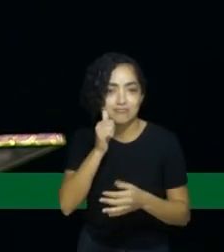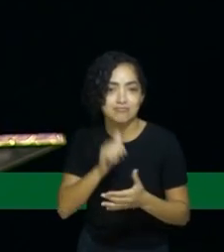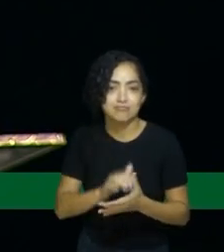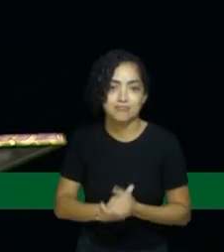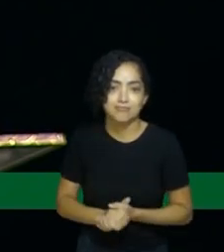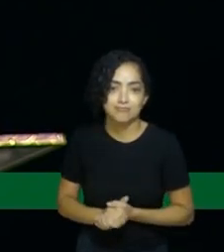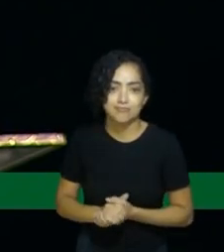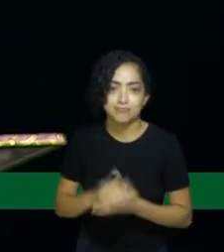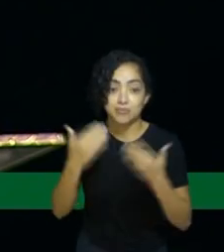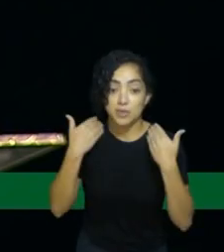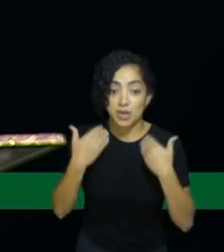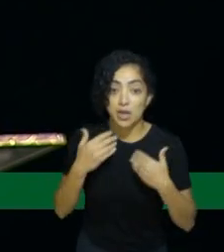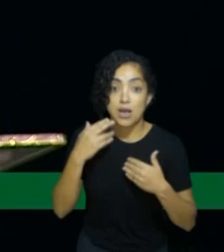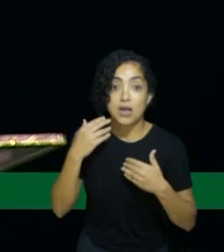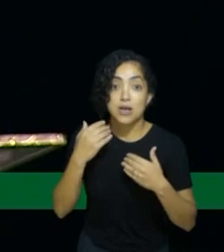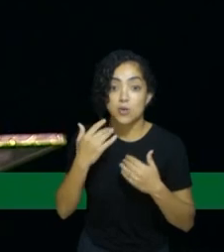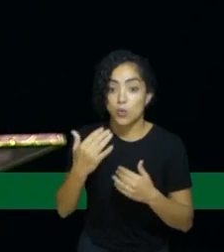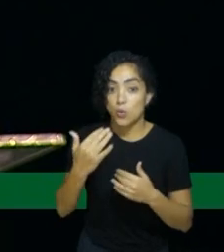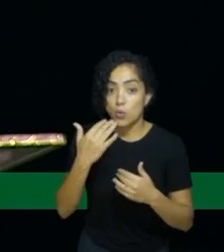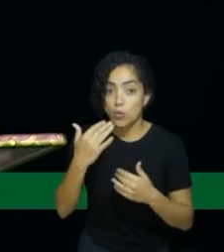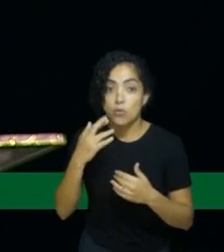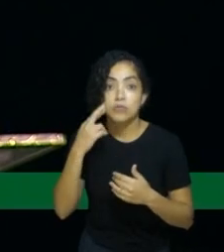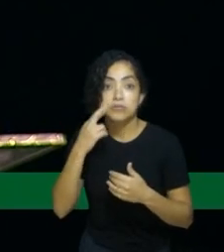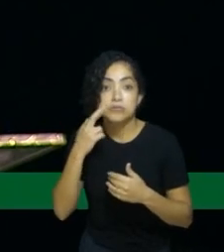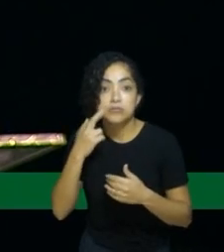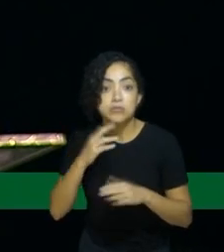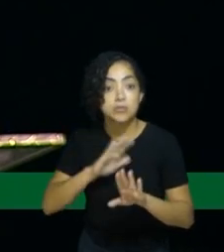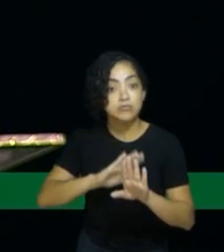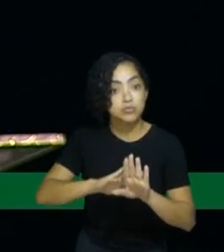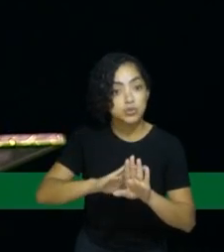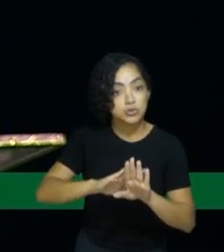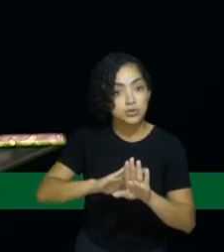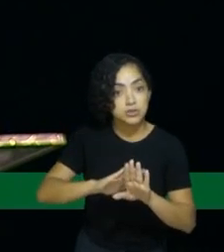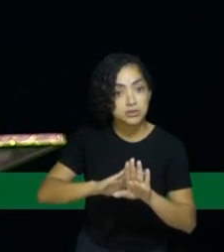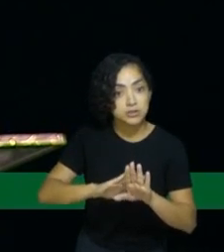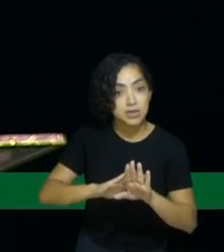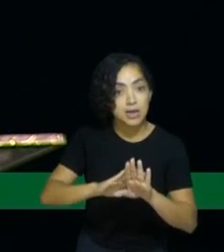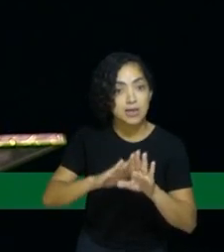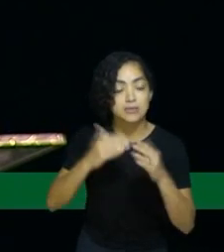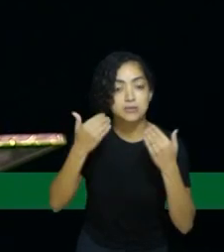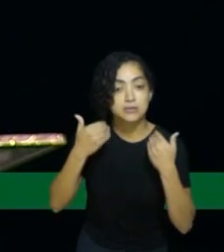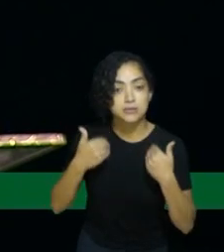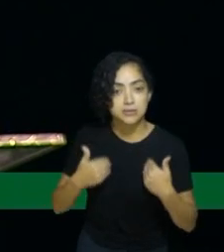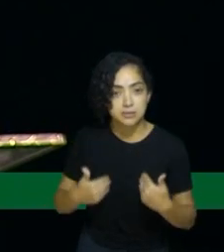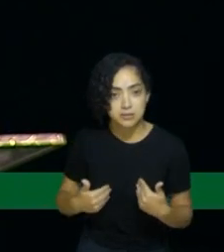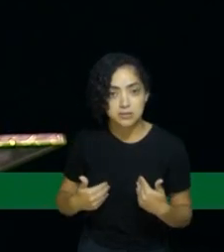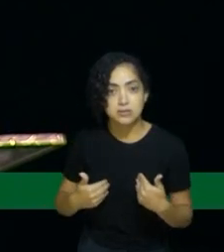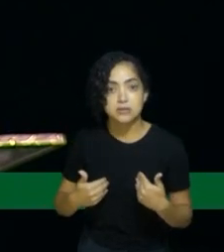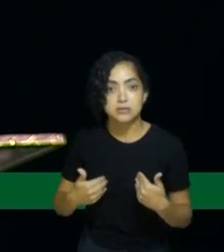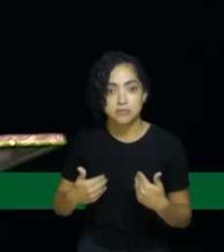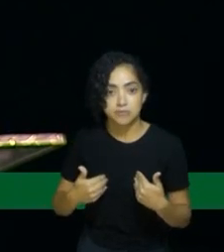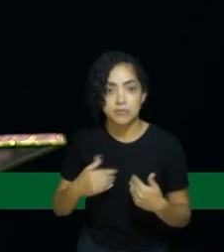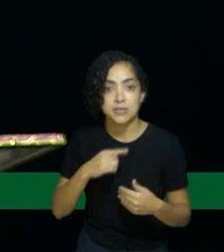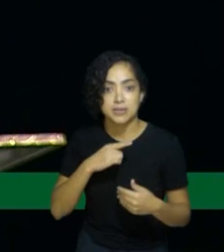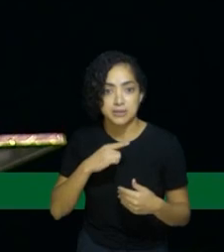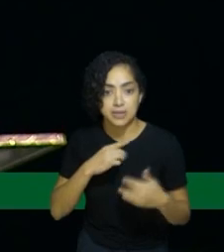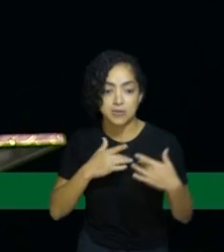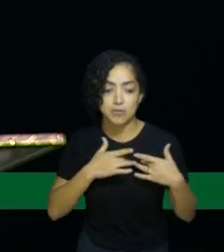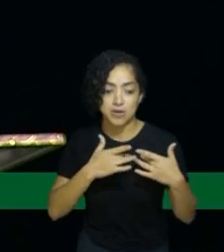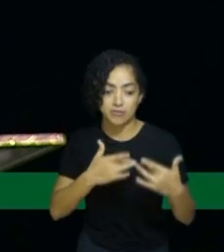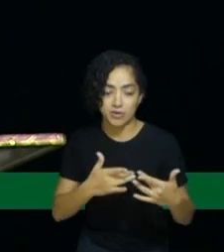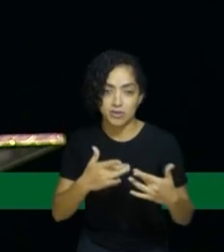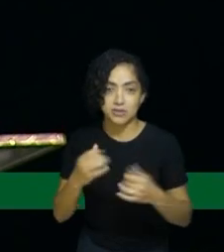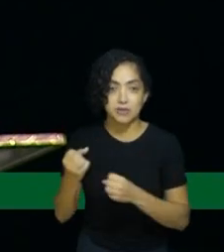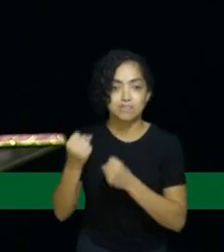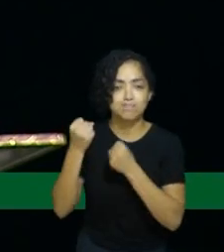cor porque por detrás de cada uma dessas armaduras cor de-rosa sempre existe uma voluntária guerreira